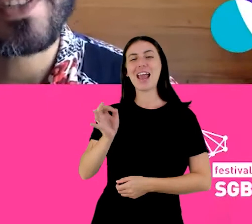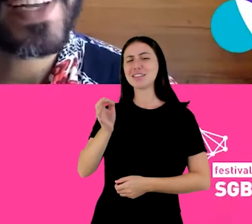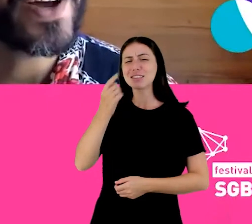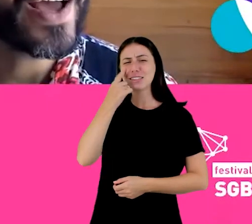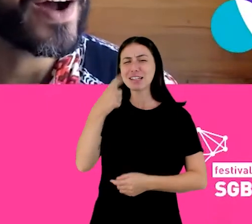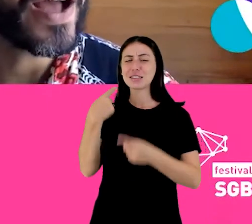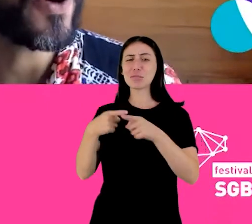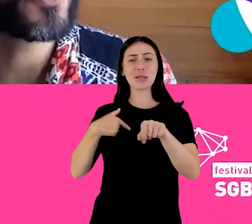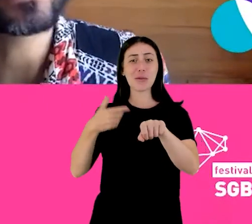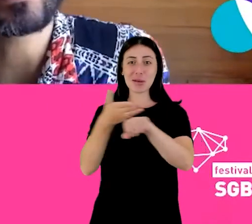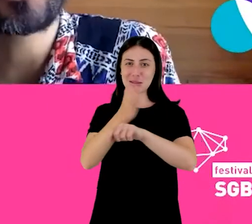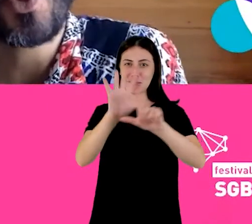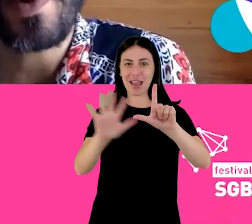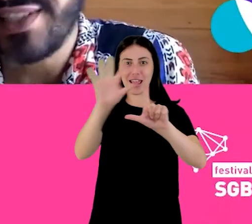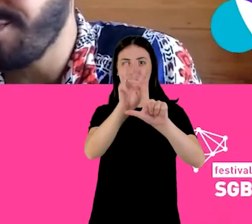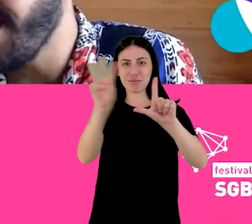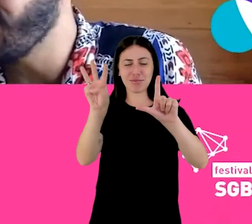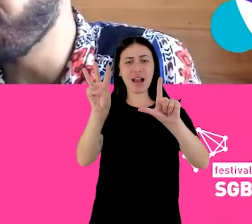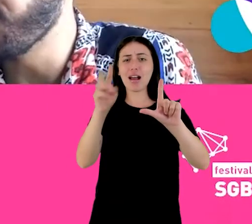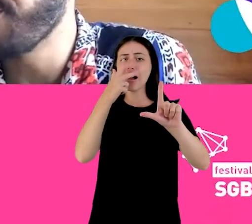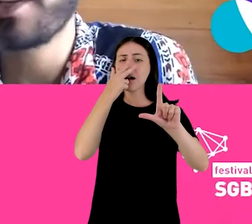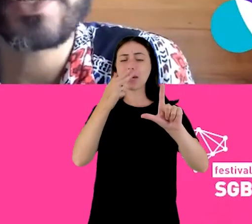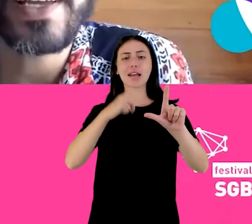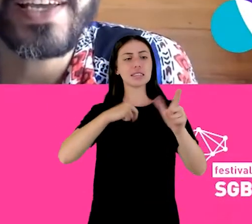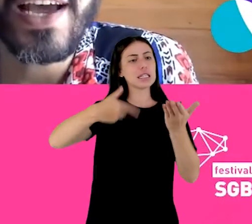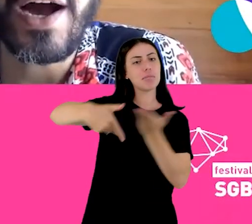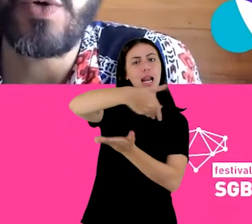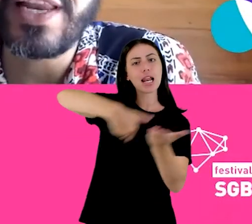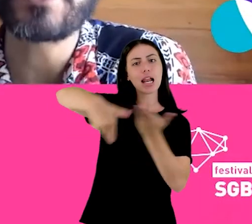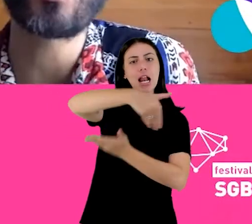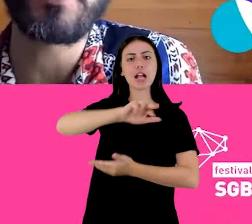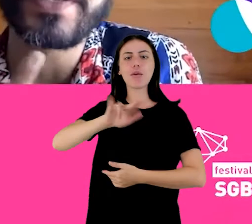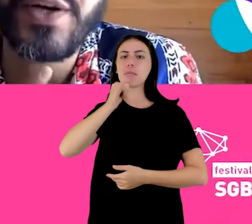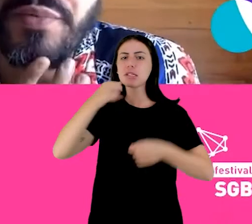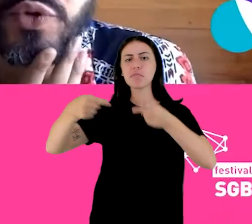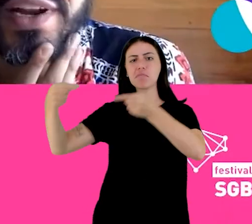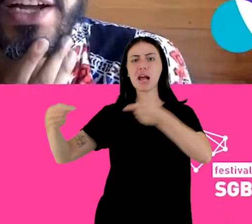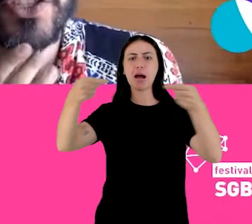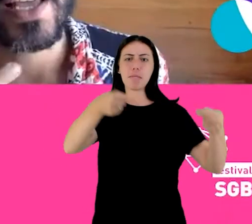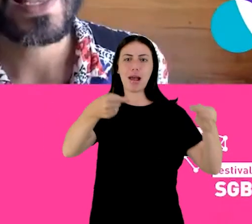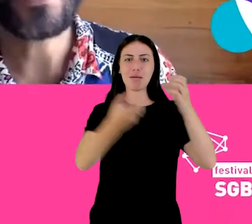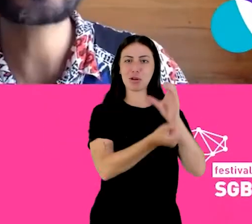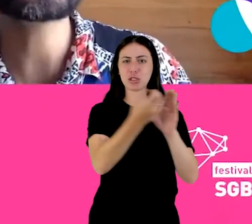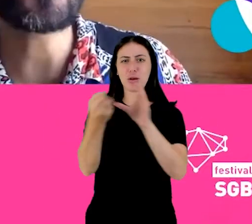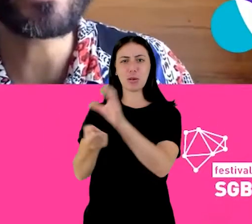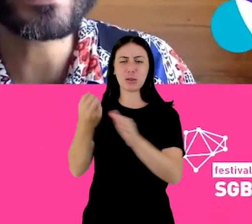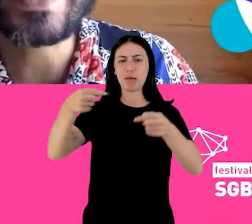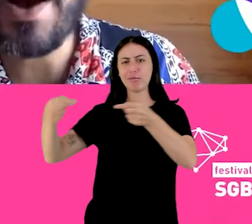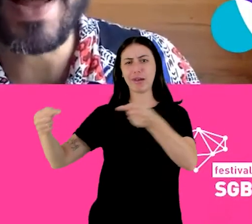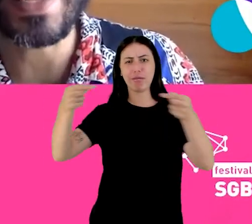fato, Rossana, é algo muito interessante, porque eu participei do Good Pitch e o clima de colaboração é muito grande. Não